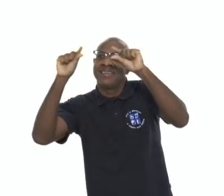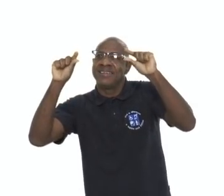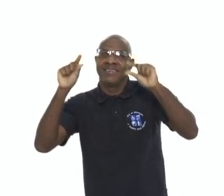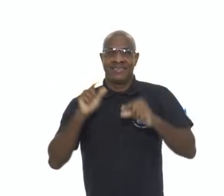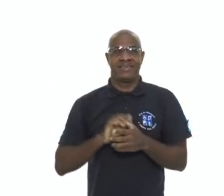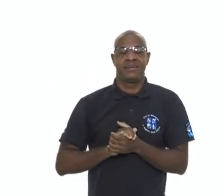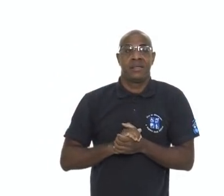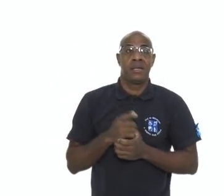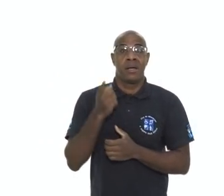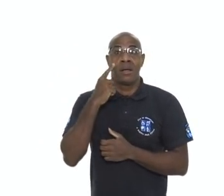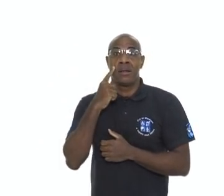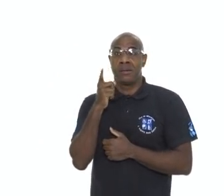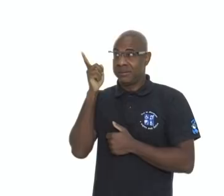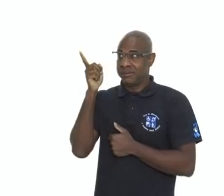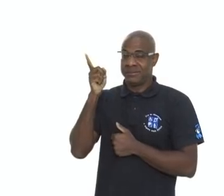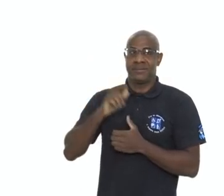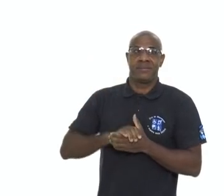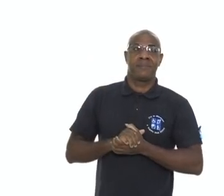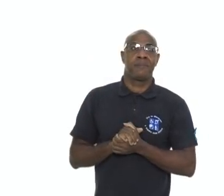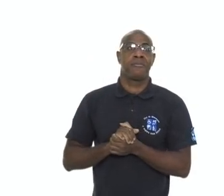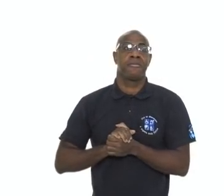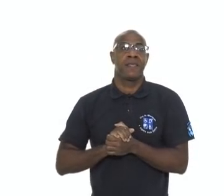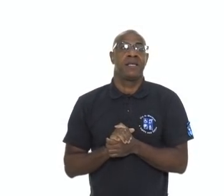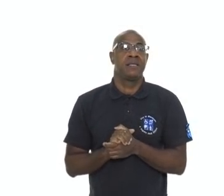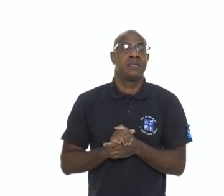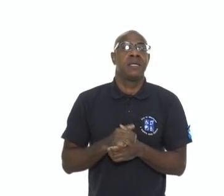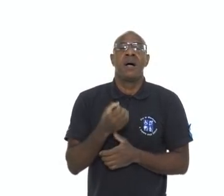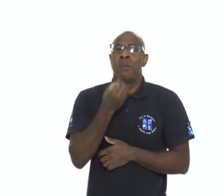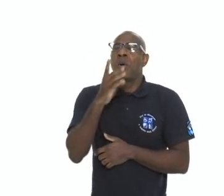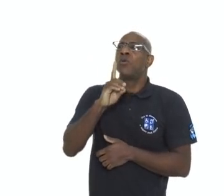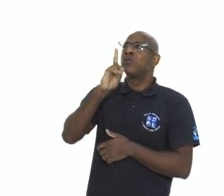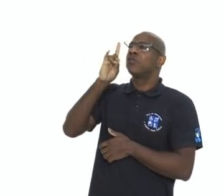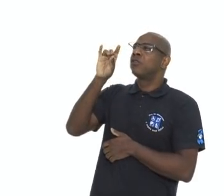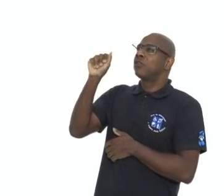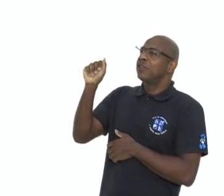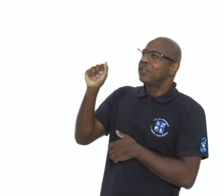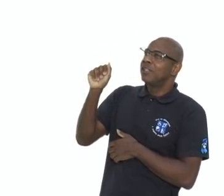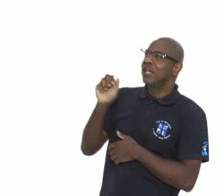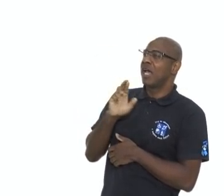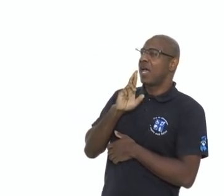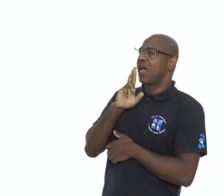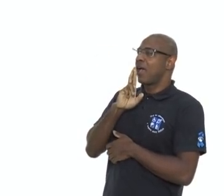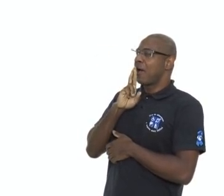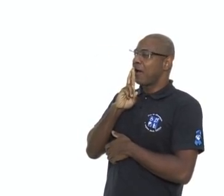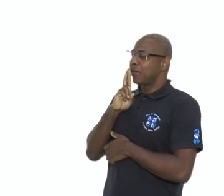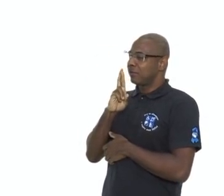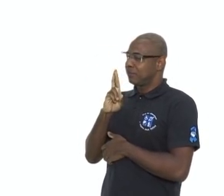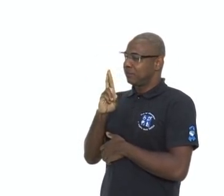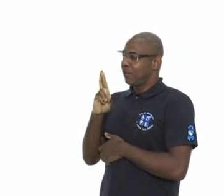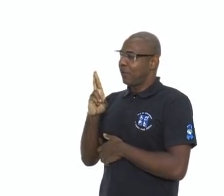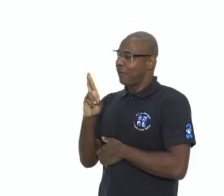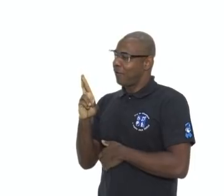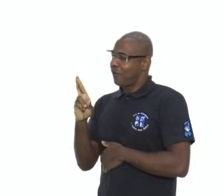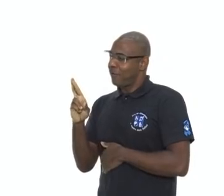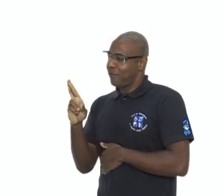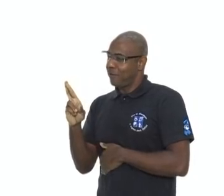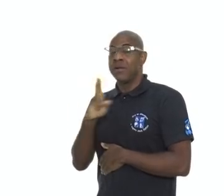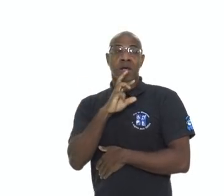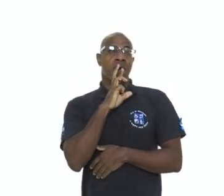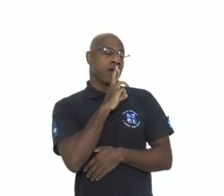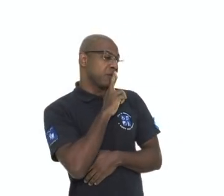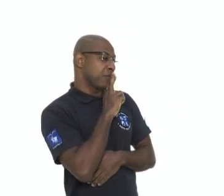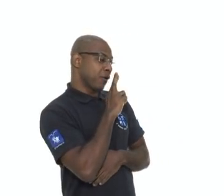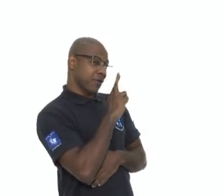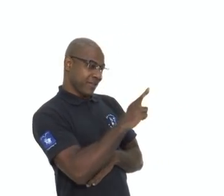vamos ler lá? Vamos juntos? Bom dia, respondeu polidamente o